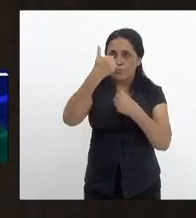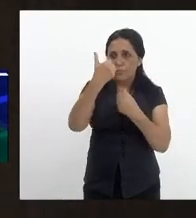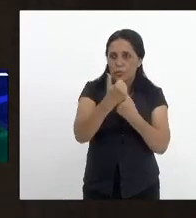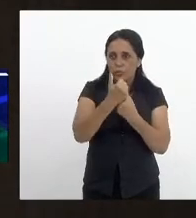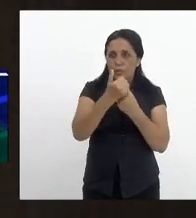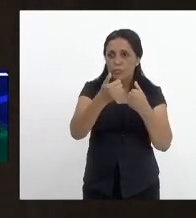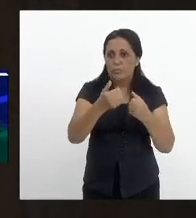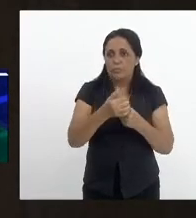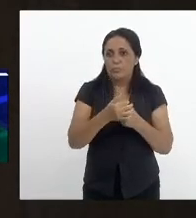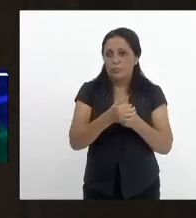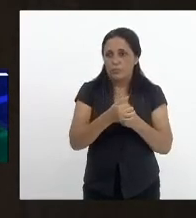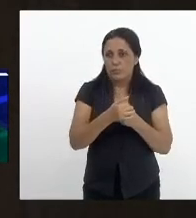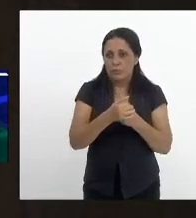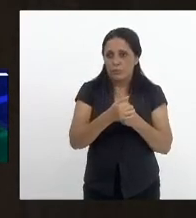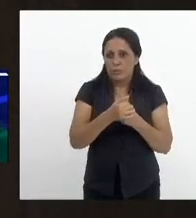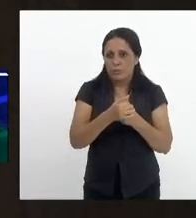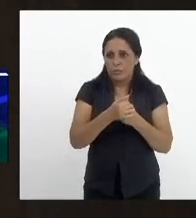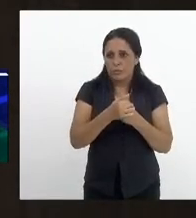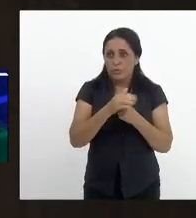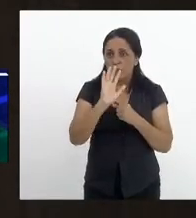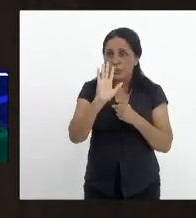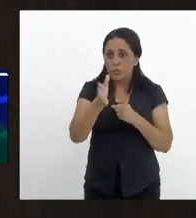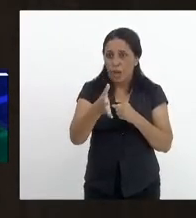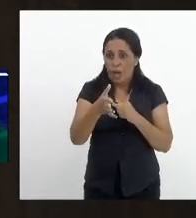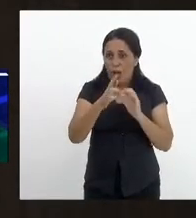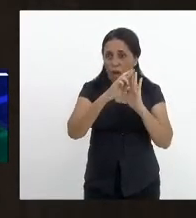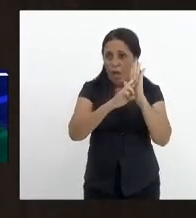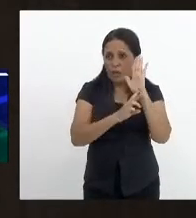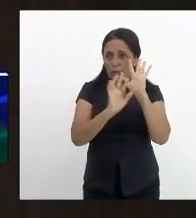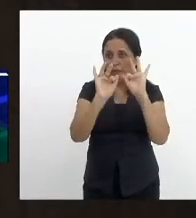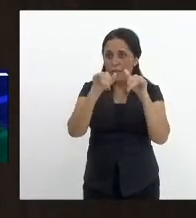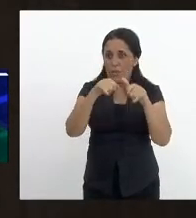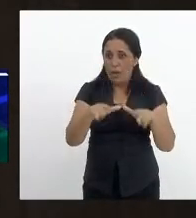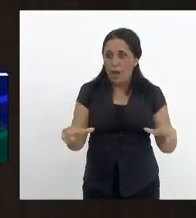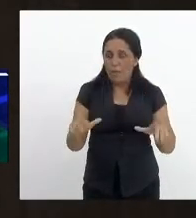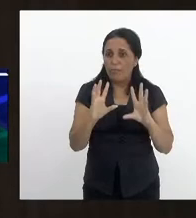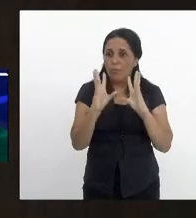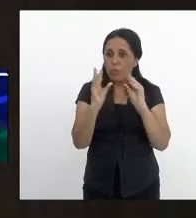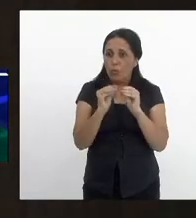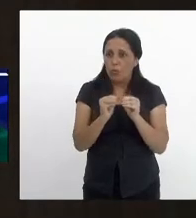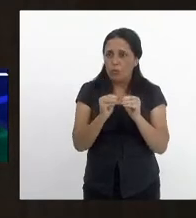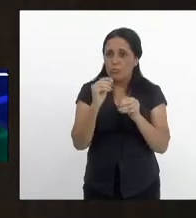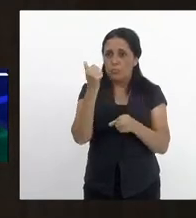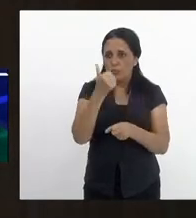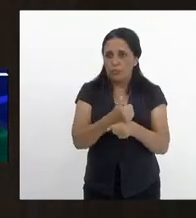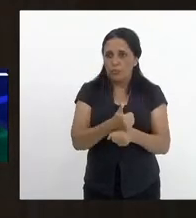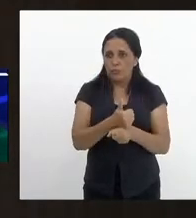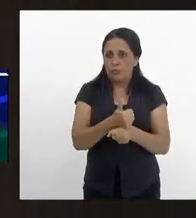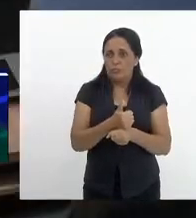pedindo forma... Não dá. Não, porque... Já está, vai à redação final. Então, apenas concluindo por substitutivo.